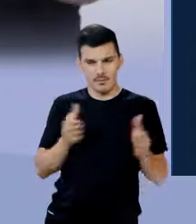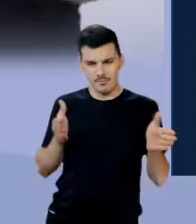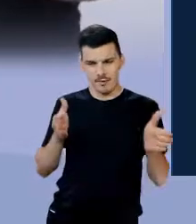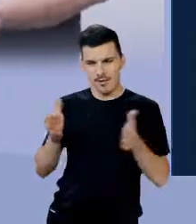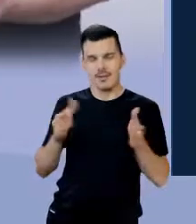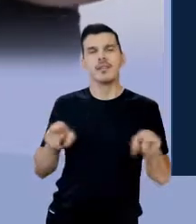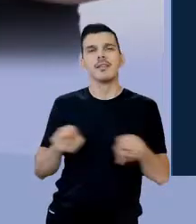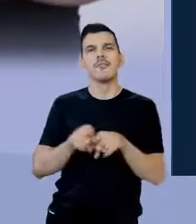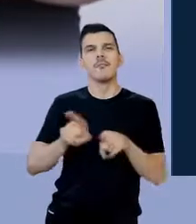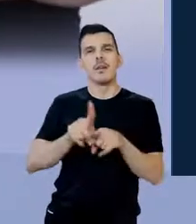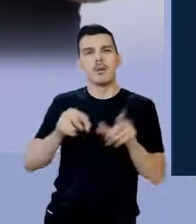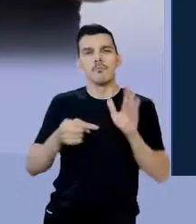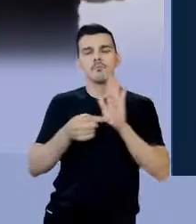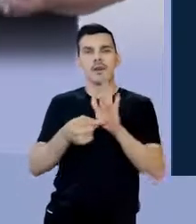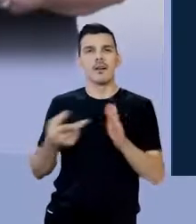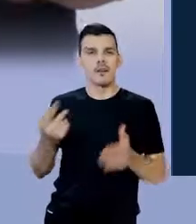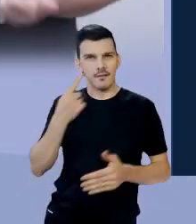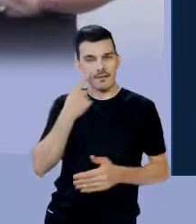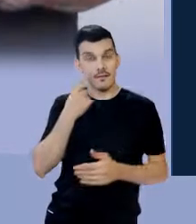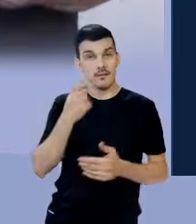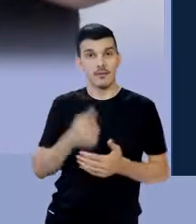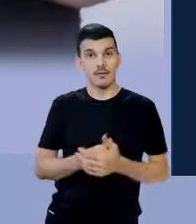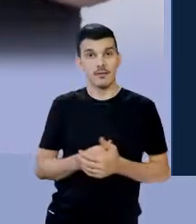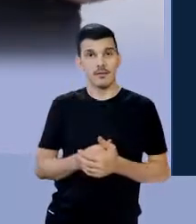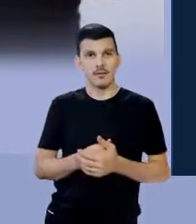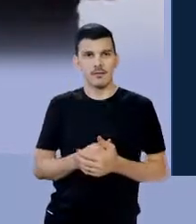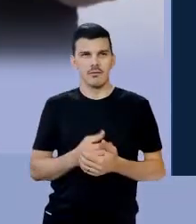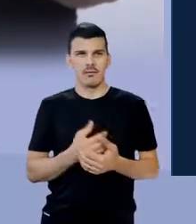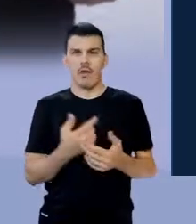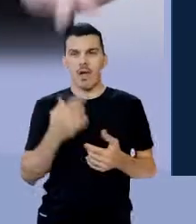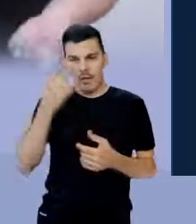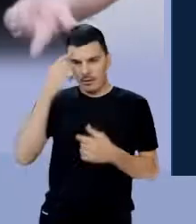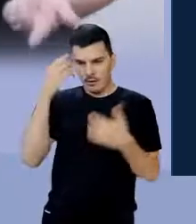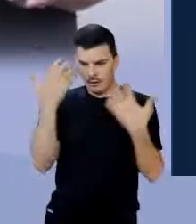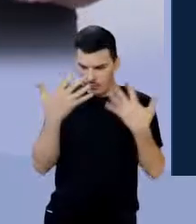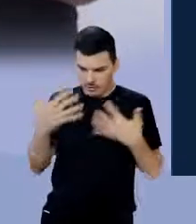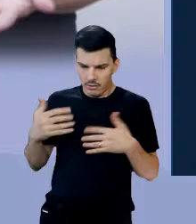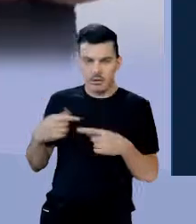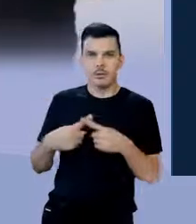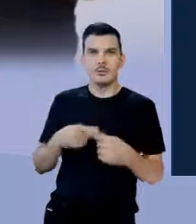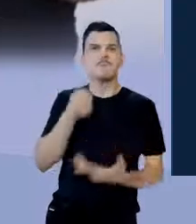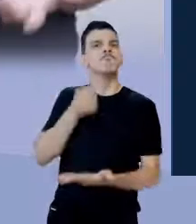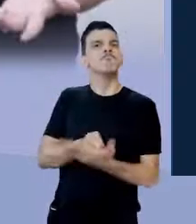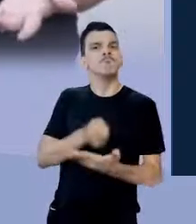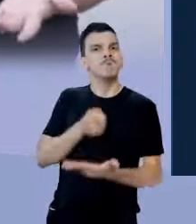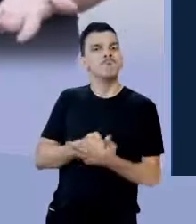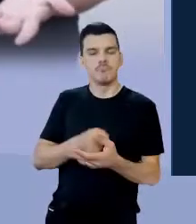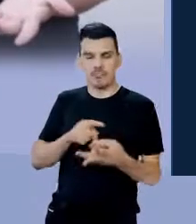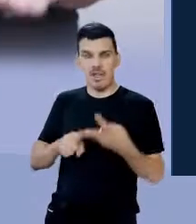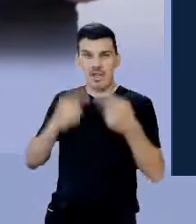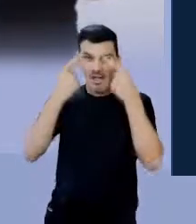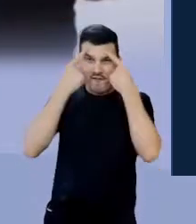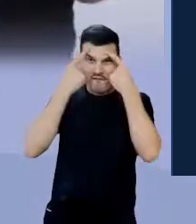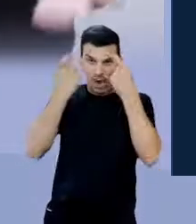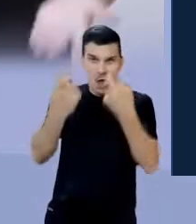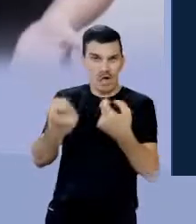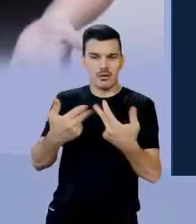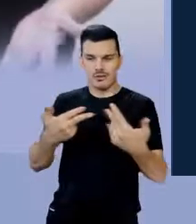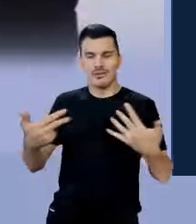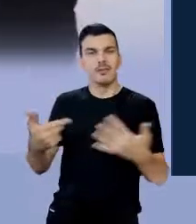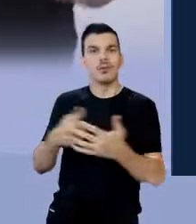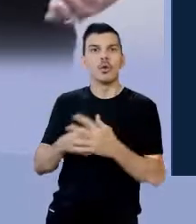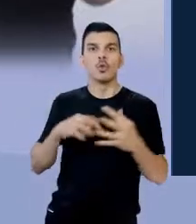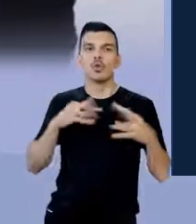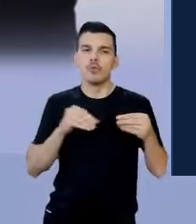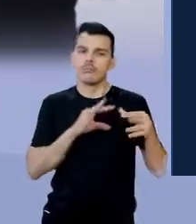período também será mostrado: banditismo, superstições, autoritarismos,